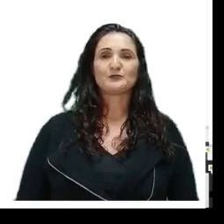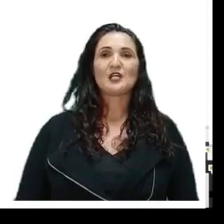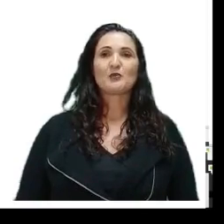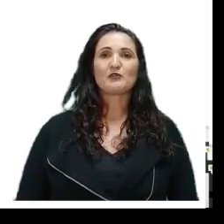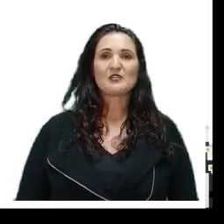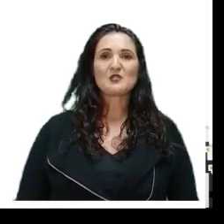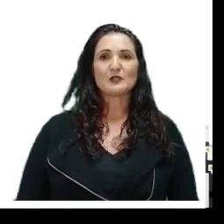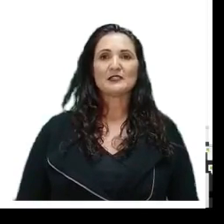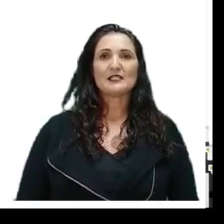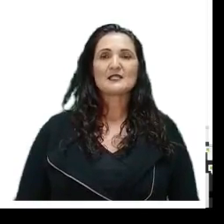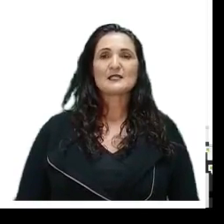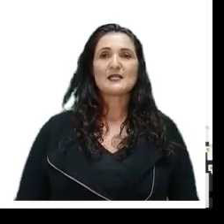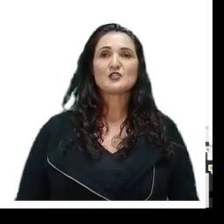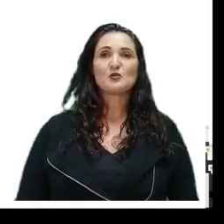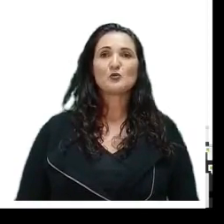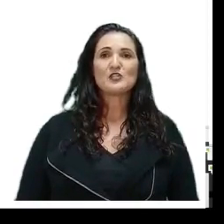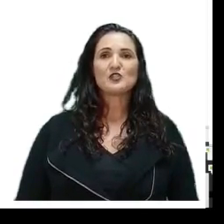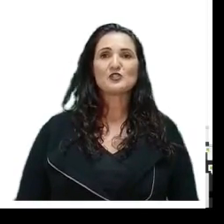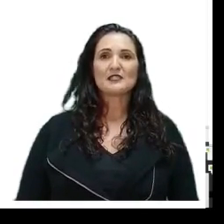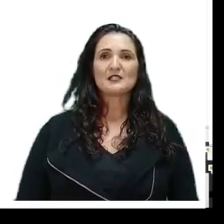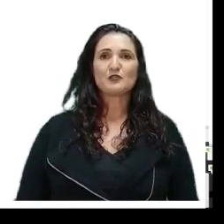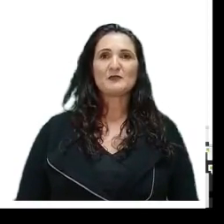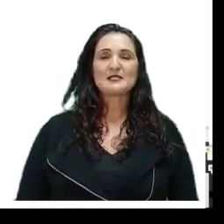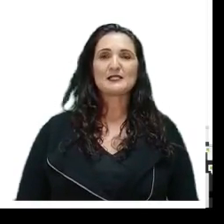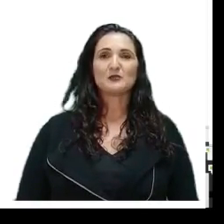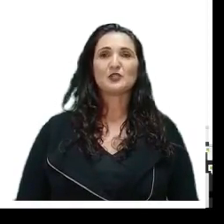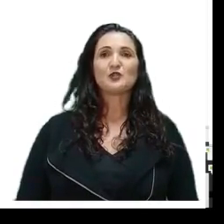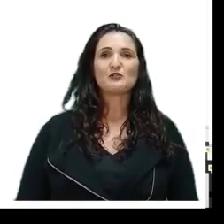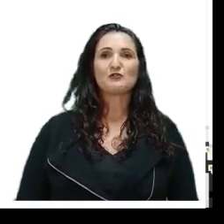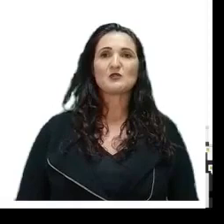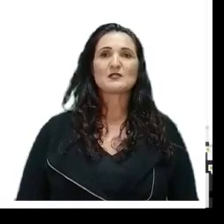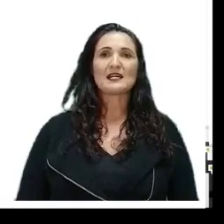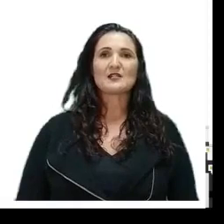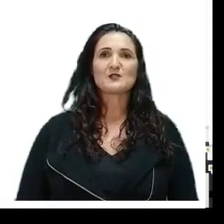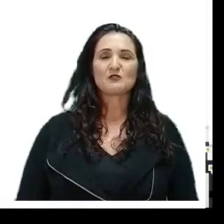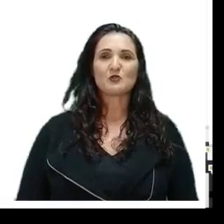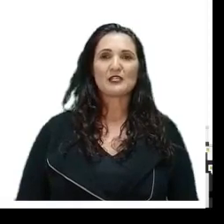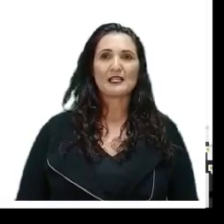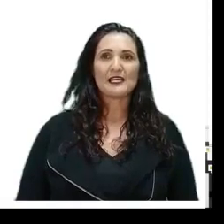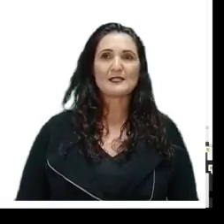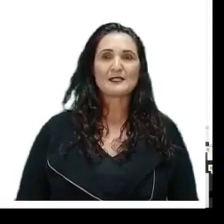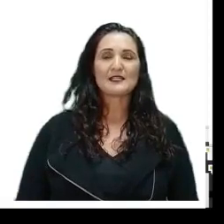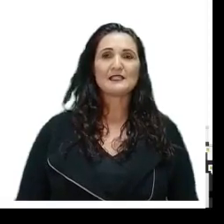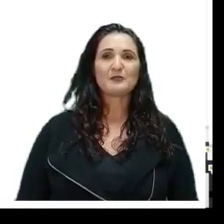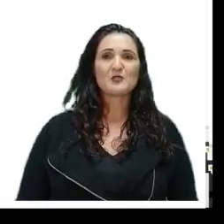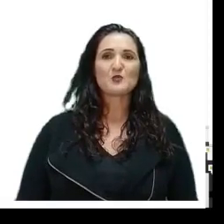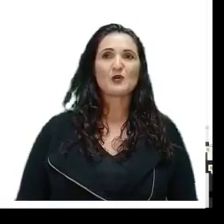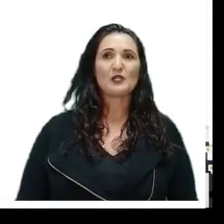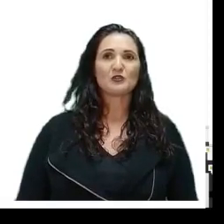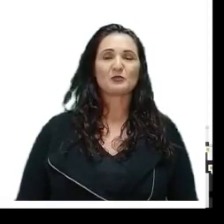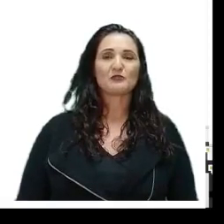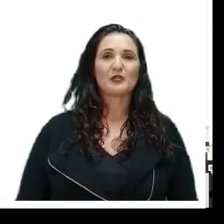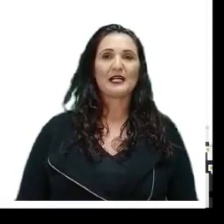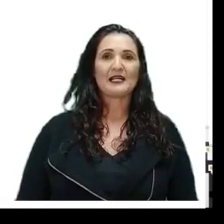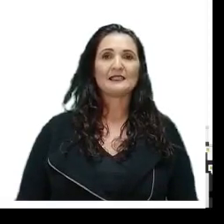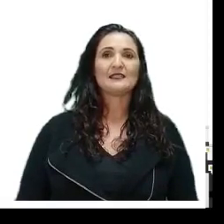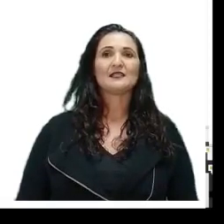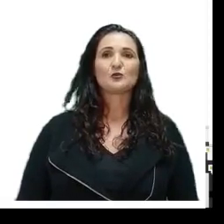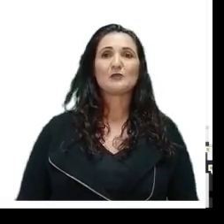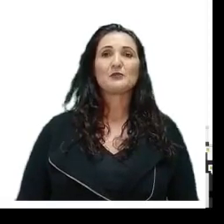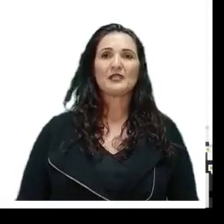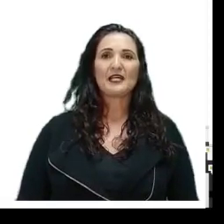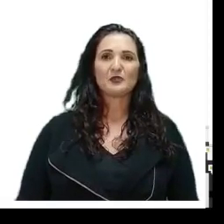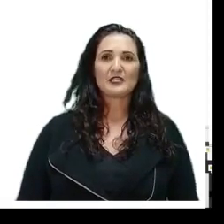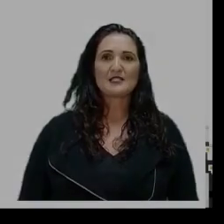institucional. Professor, seja um agente de transformação, notifique os casos de violência interpessoal e autoprovocada